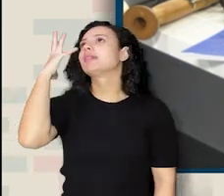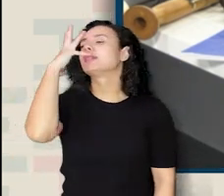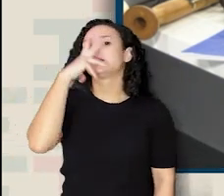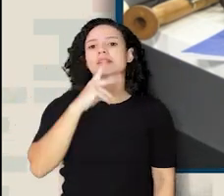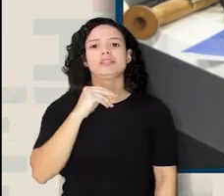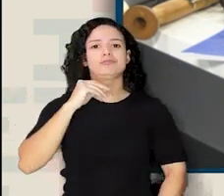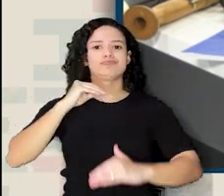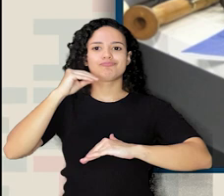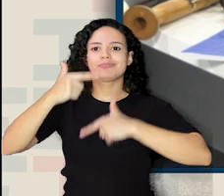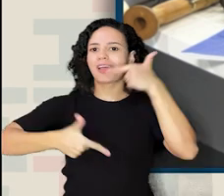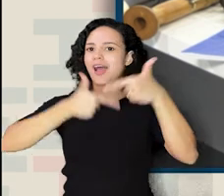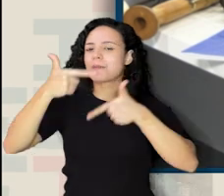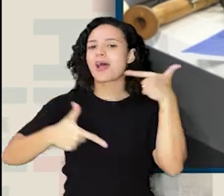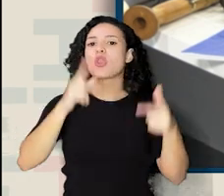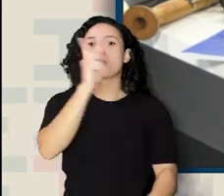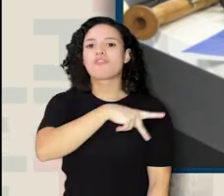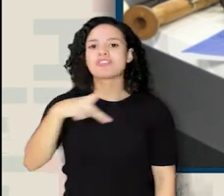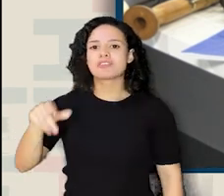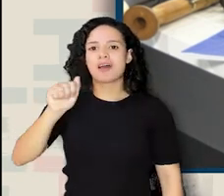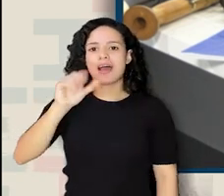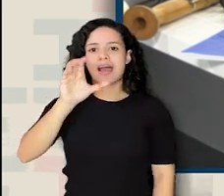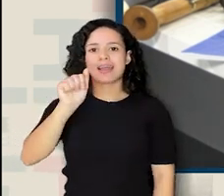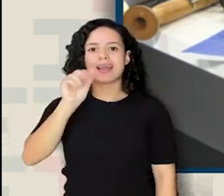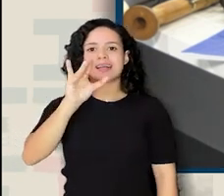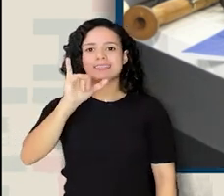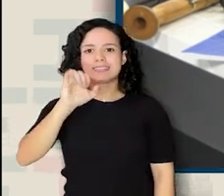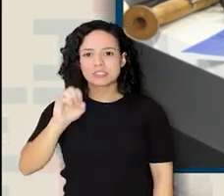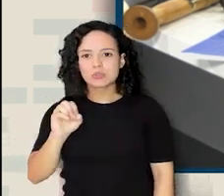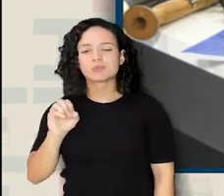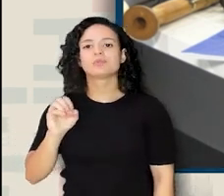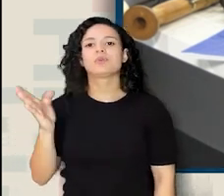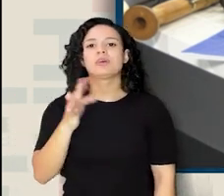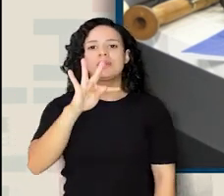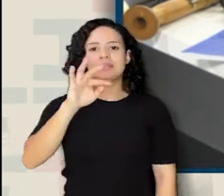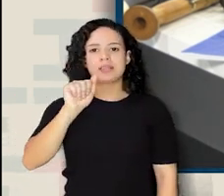Gente, é um trabalho lindo do professor Acácio